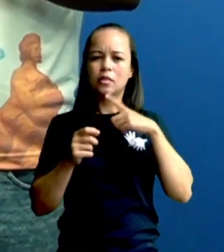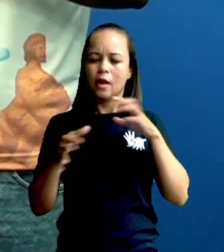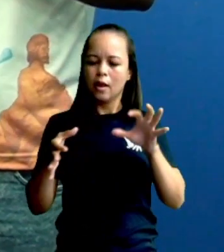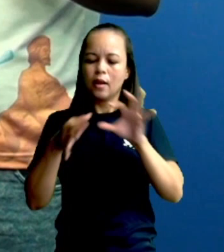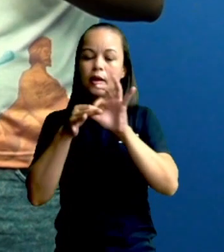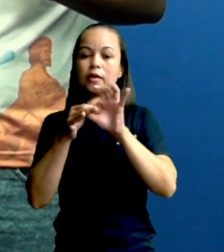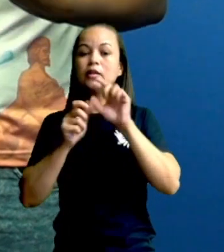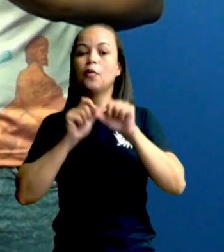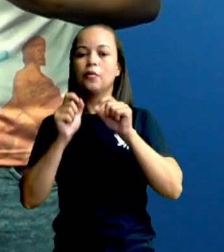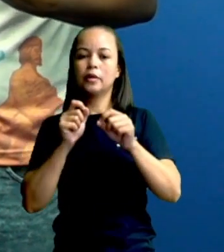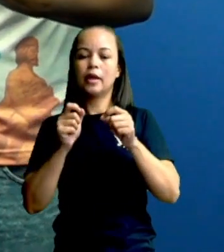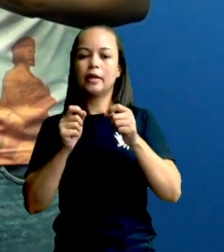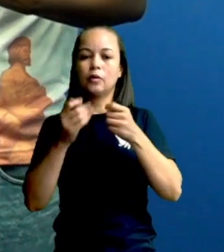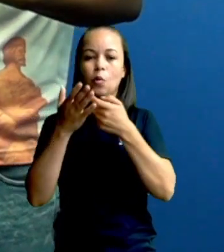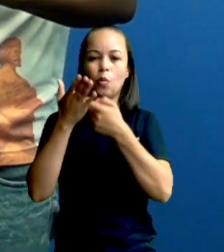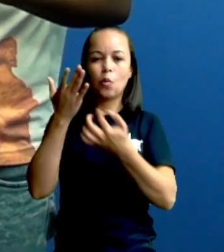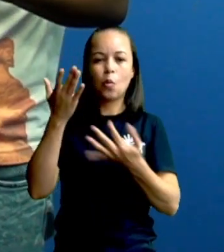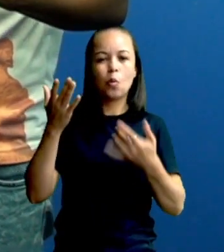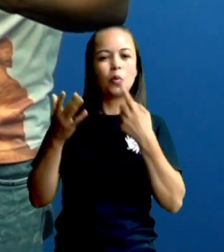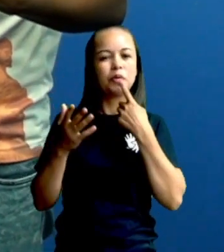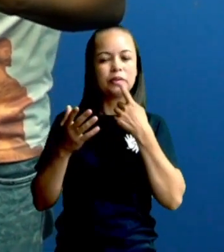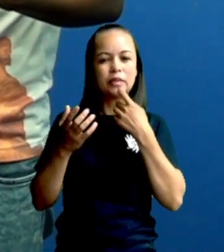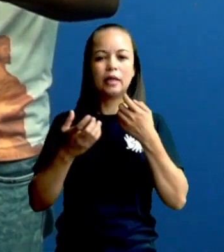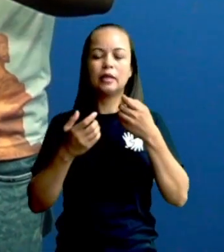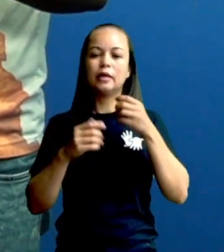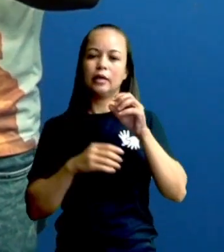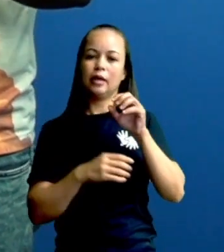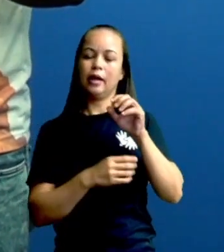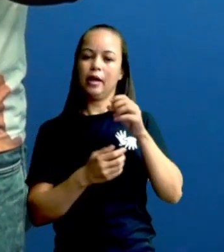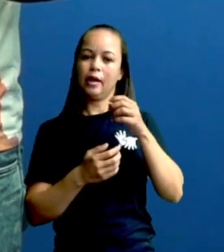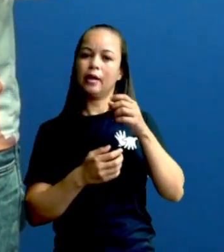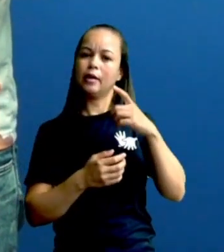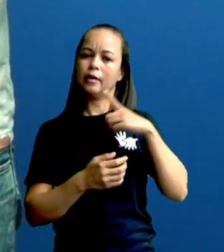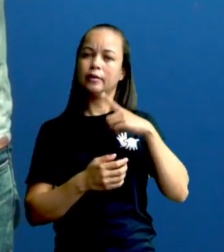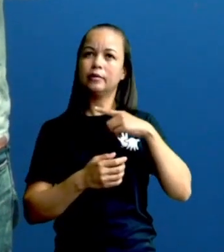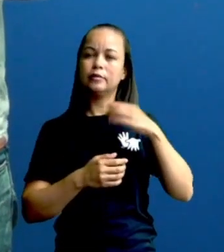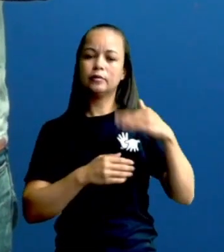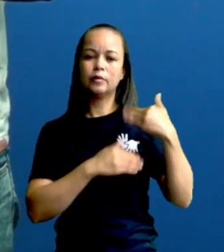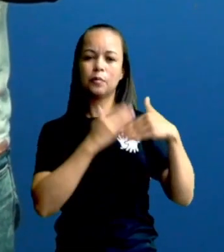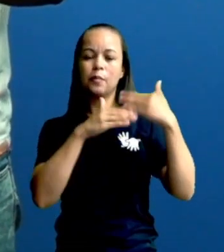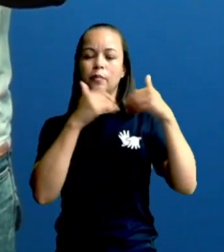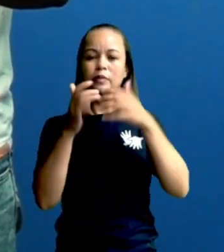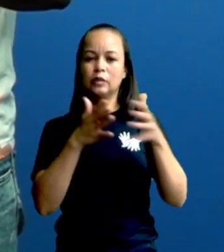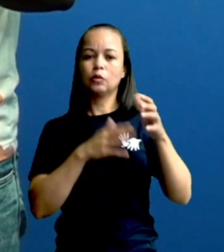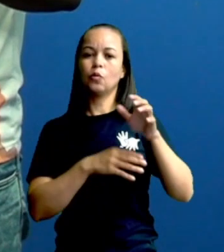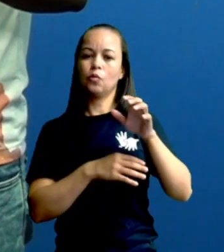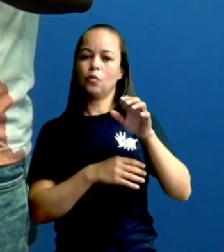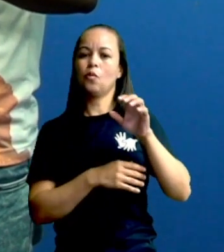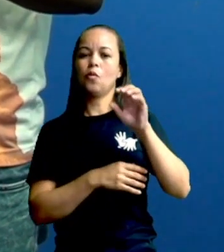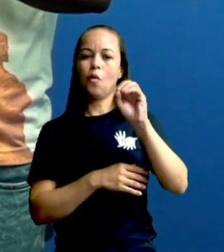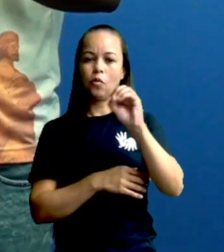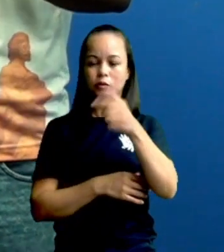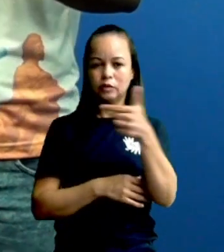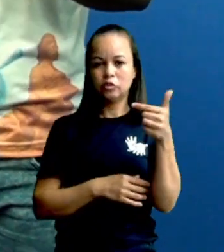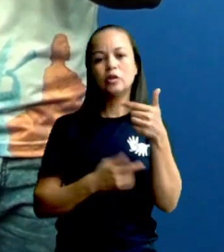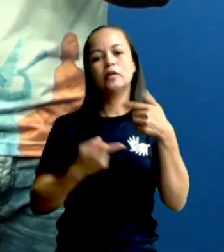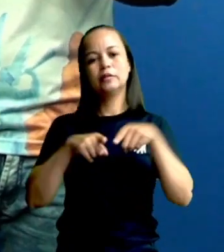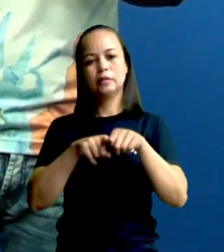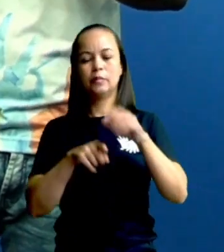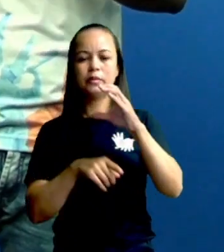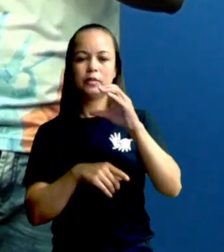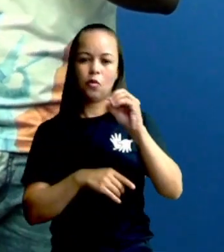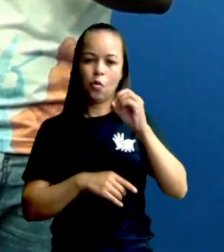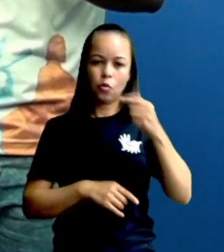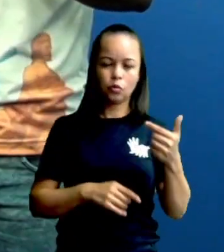conexão entre o sangue arterial, que é rico em oxigênio, com o sangue venoso, que é rico em gás carbônico. Então, o coração